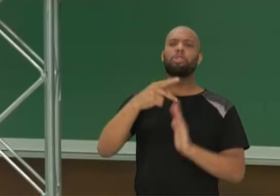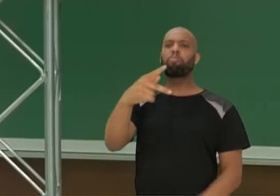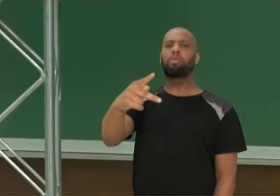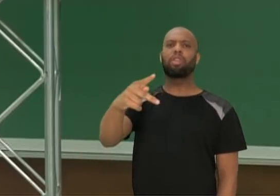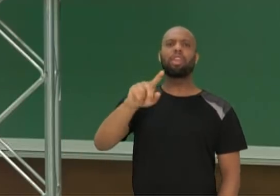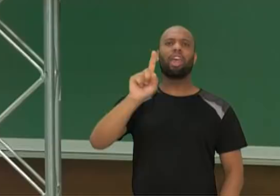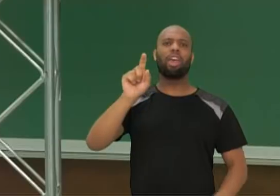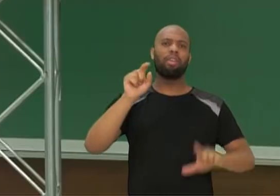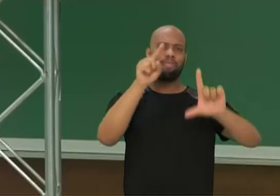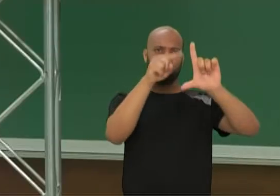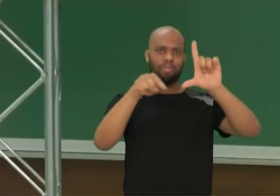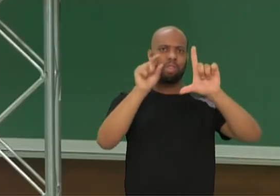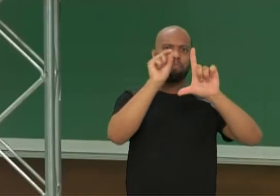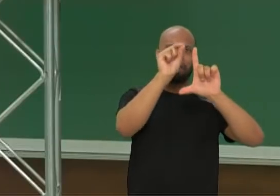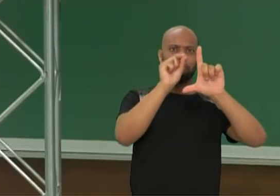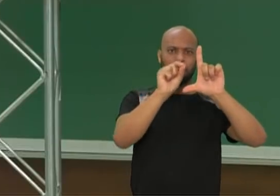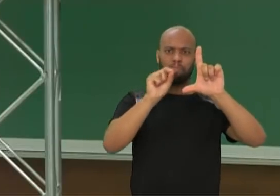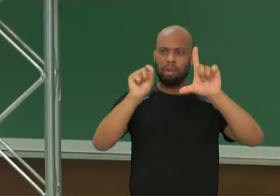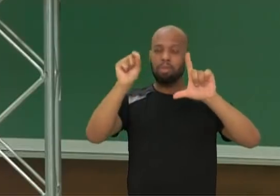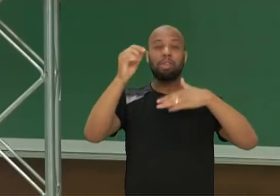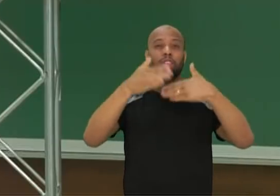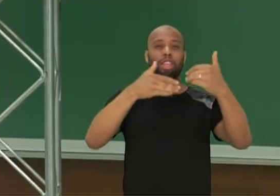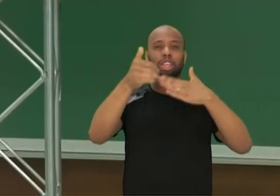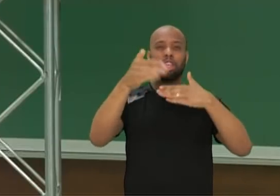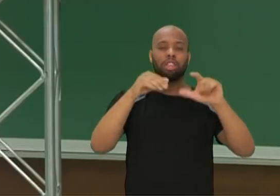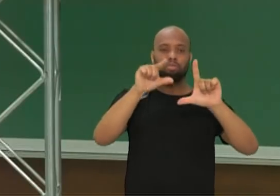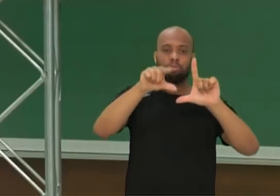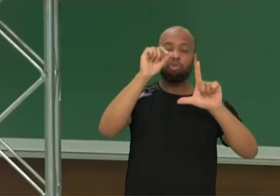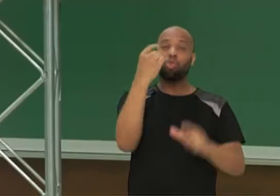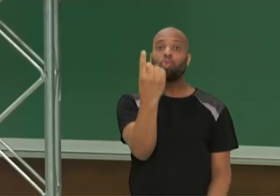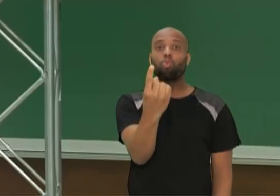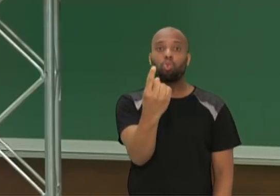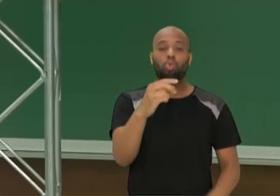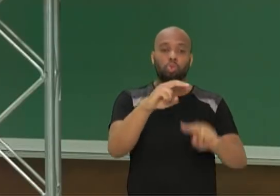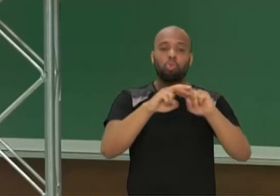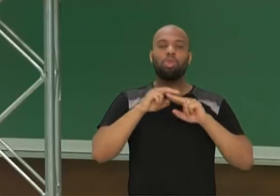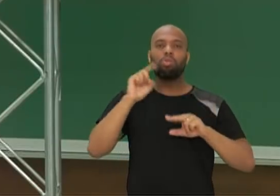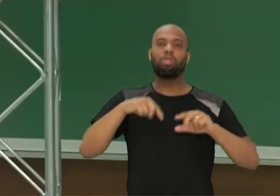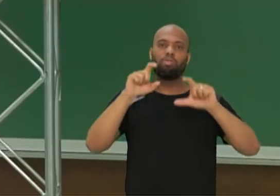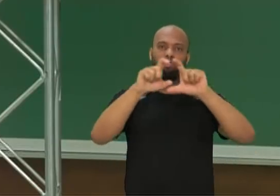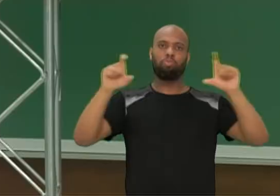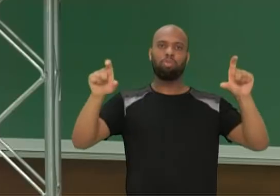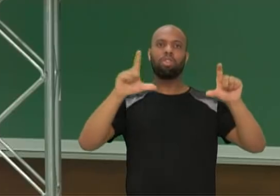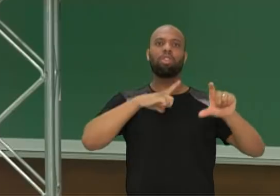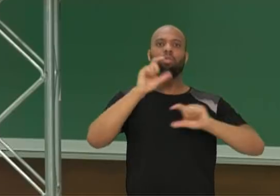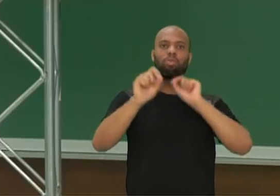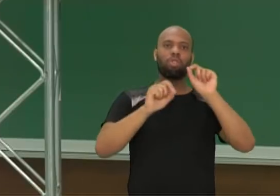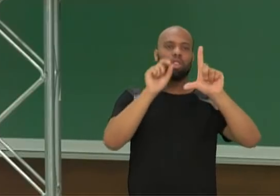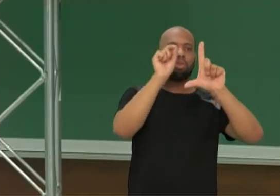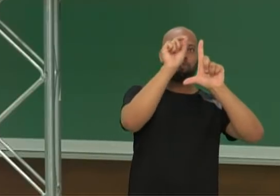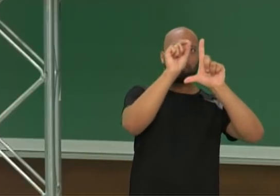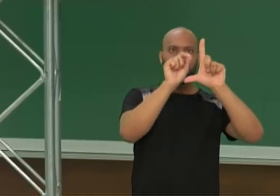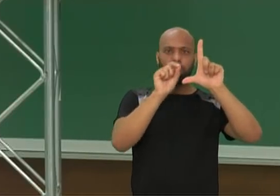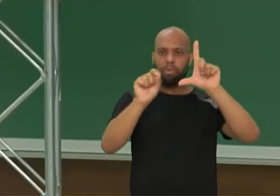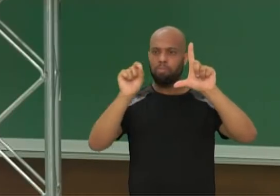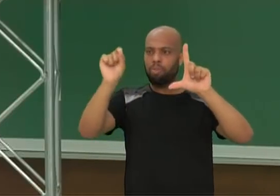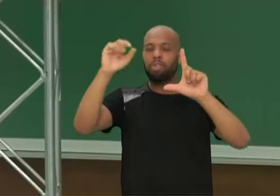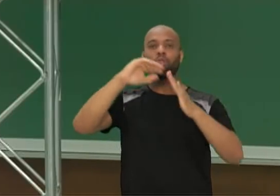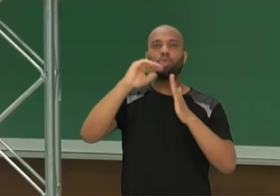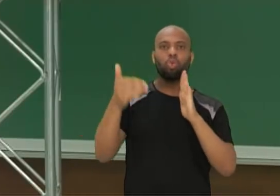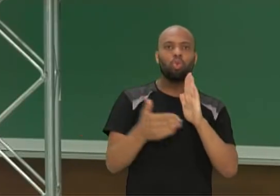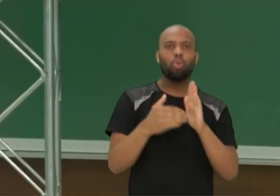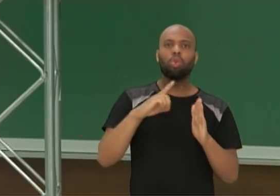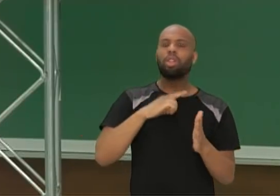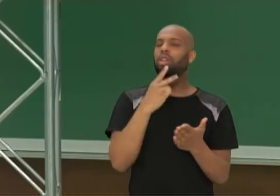ponto qualquer da parábola. Lembra que esse é por isso que se chama uma equação. Os pontos eles vão mudando e todos eles têm